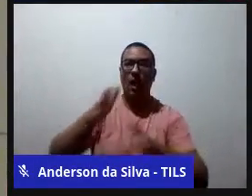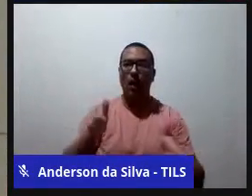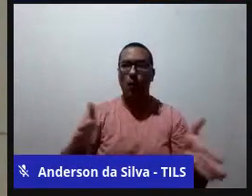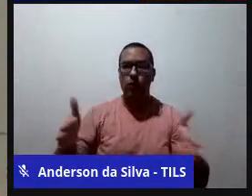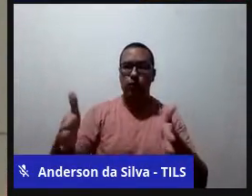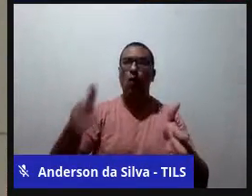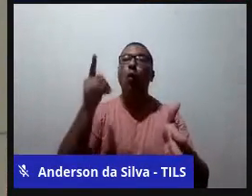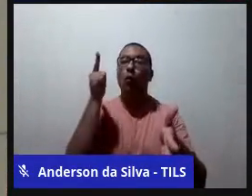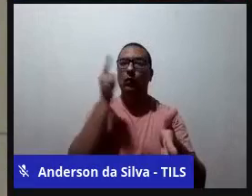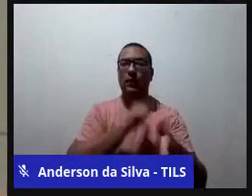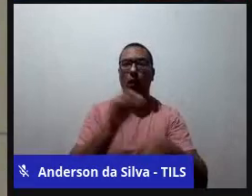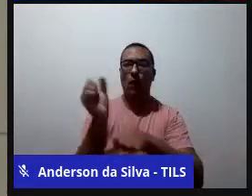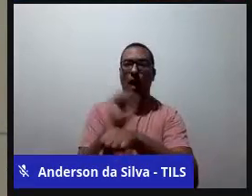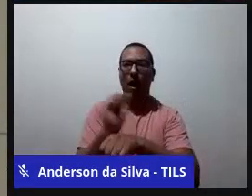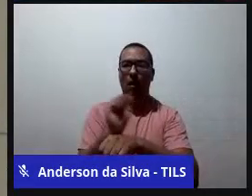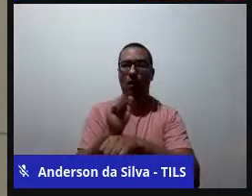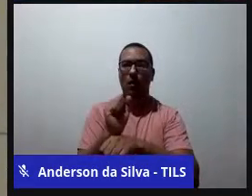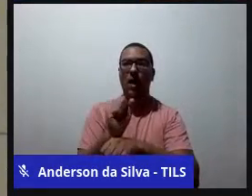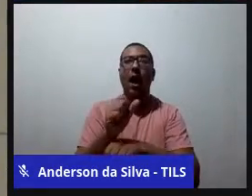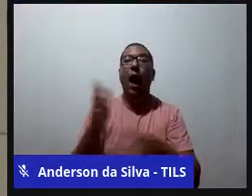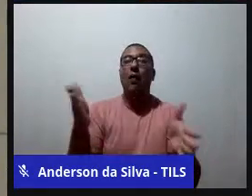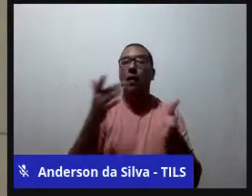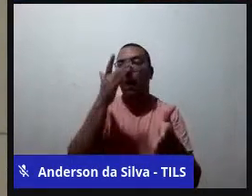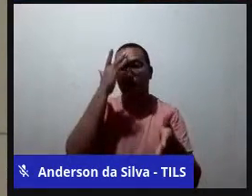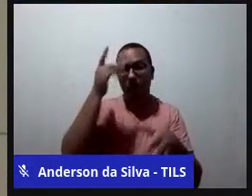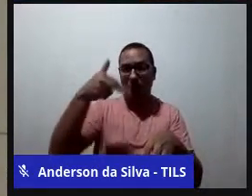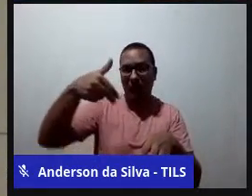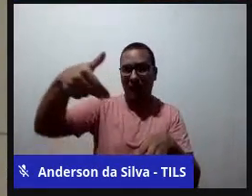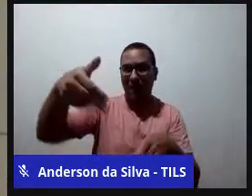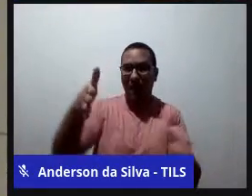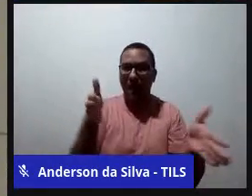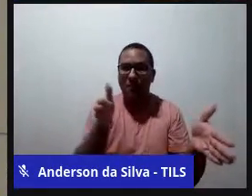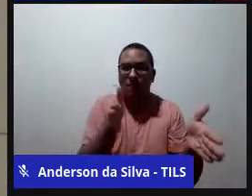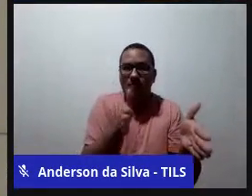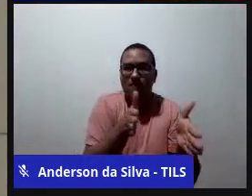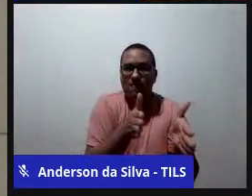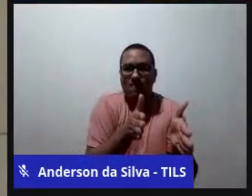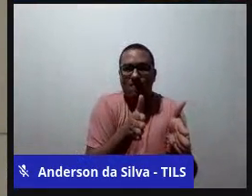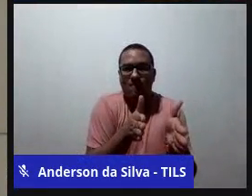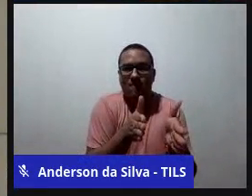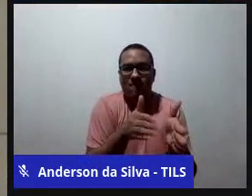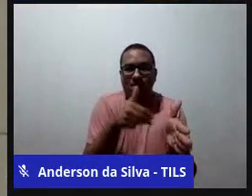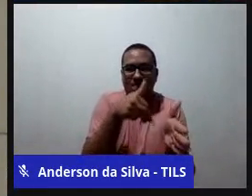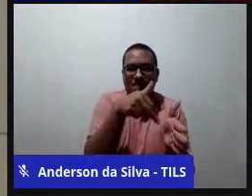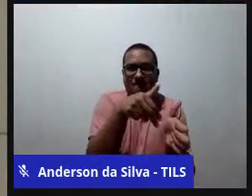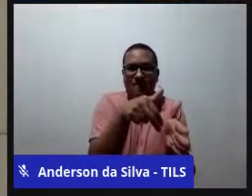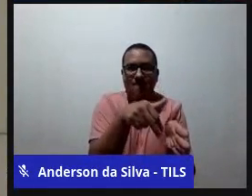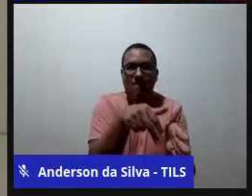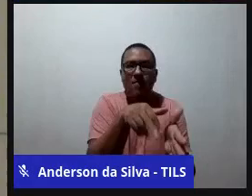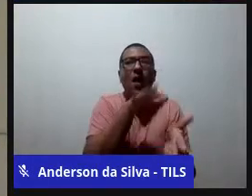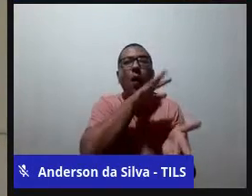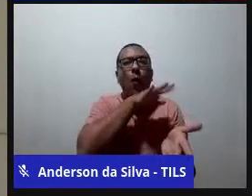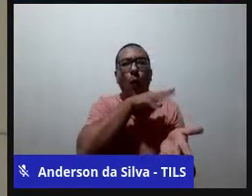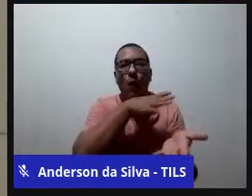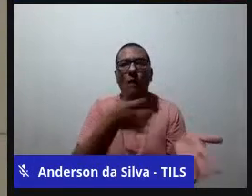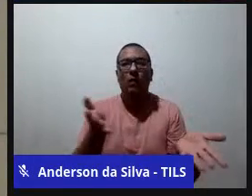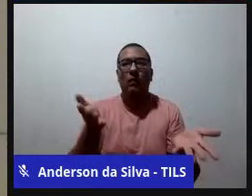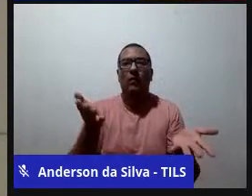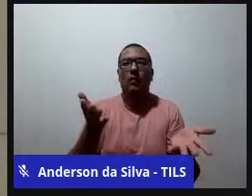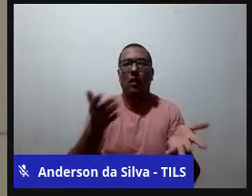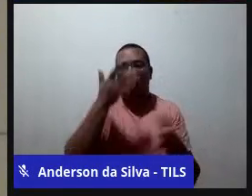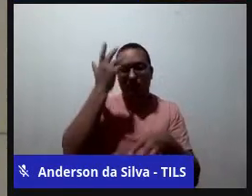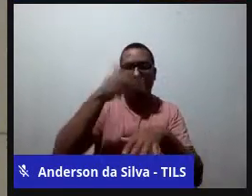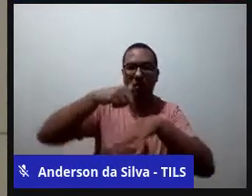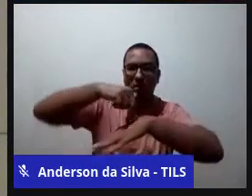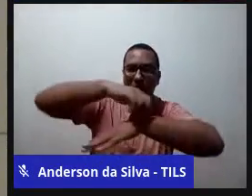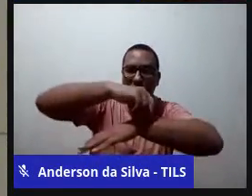automóveis, e passeios para as pessoas extremamente constrangidos e muito, muito mal mantidos.